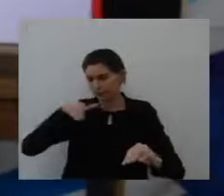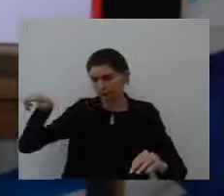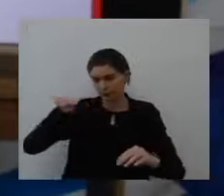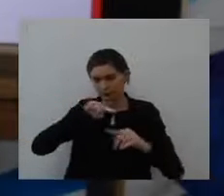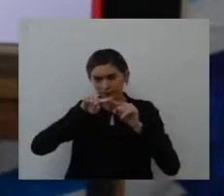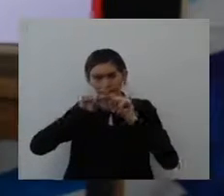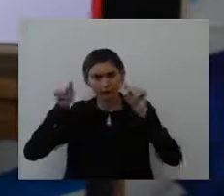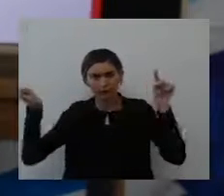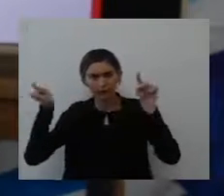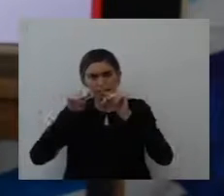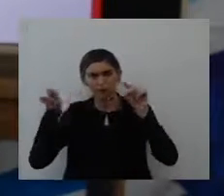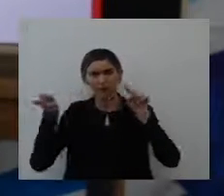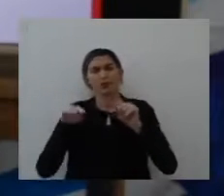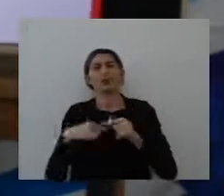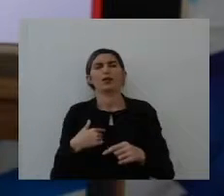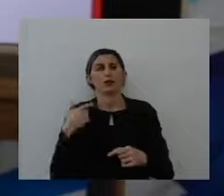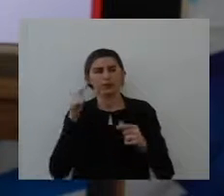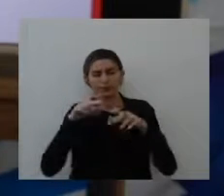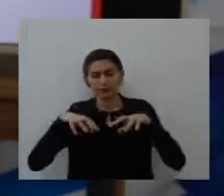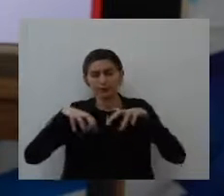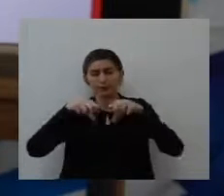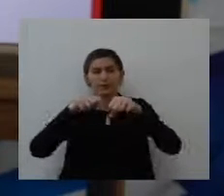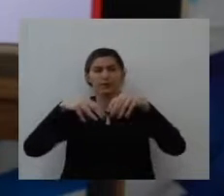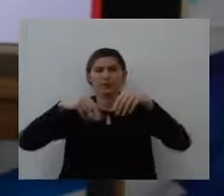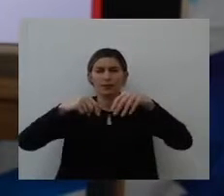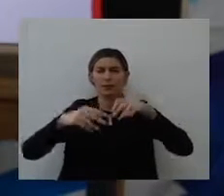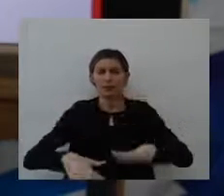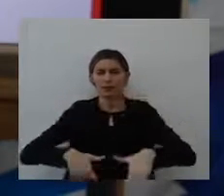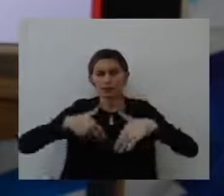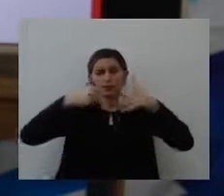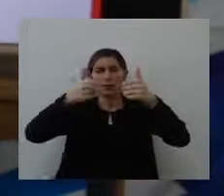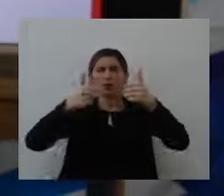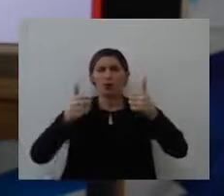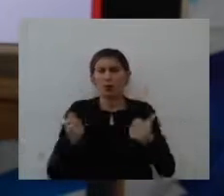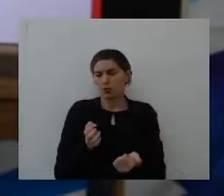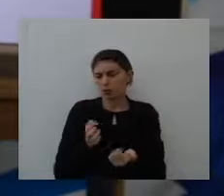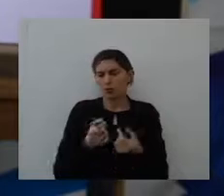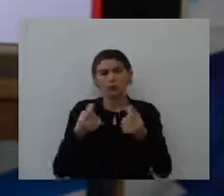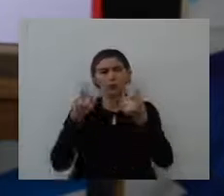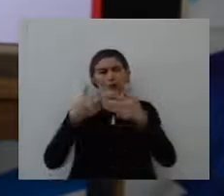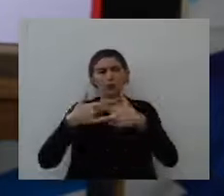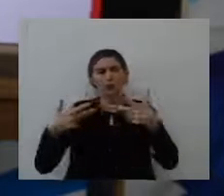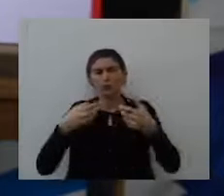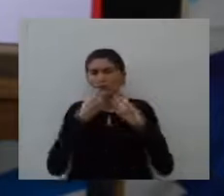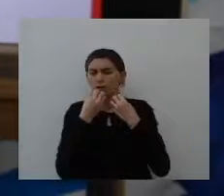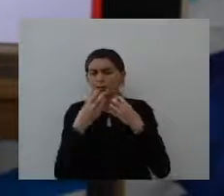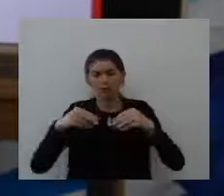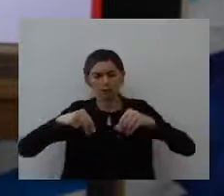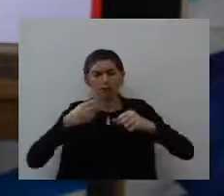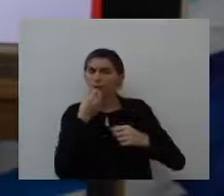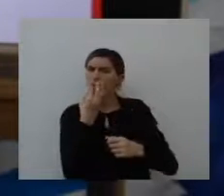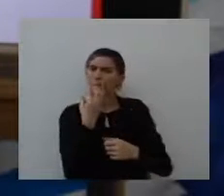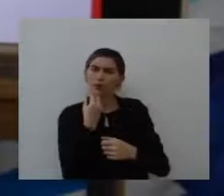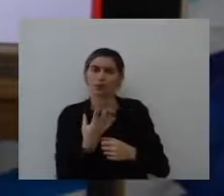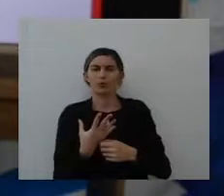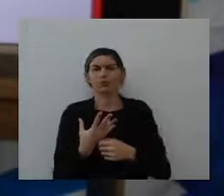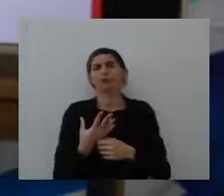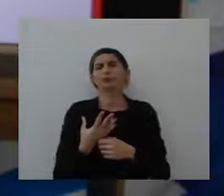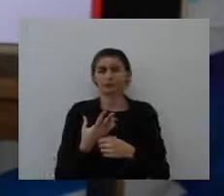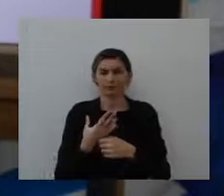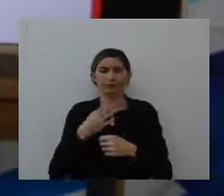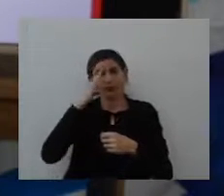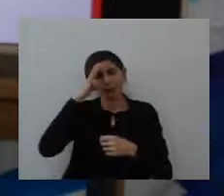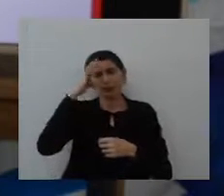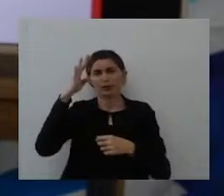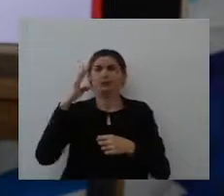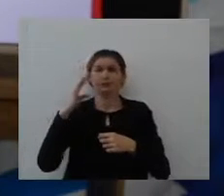de partida para alcançar terras mais férteis e ricas, coisa necessária principalmente para